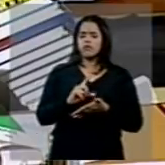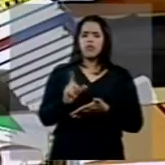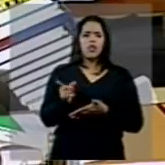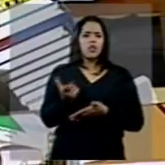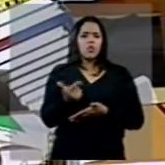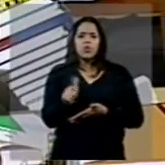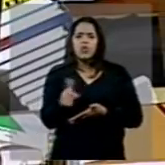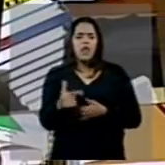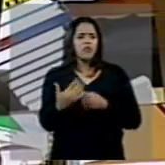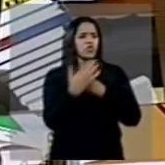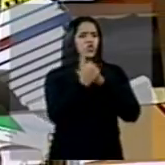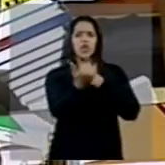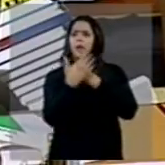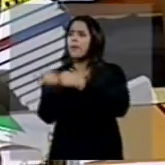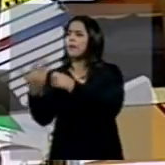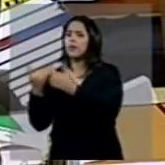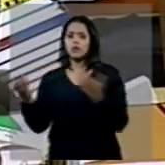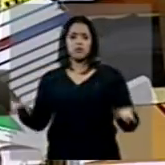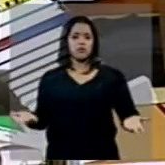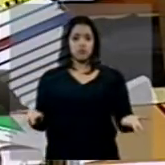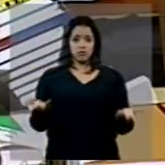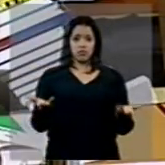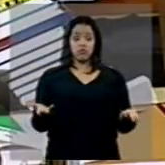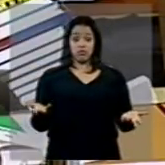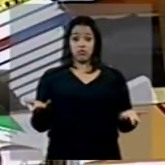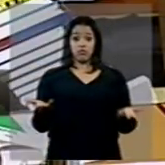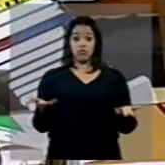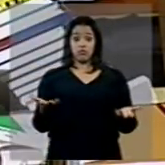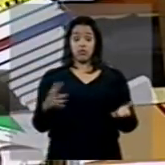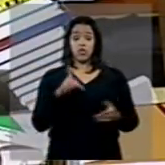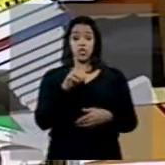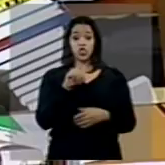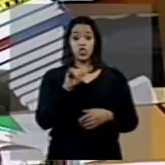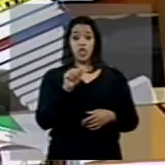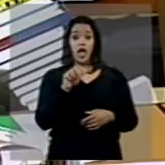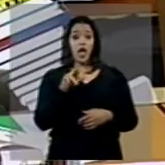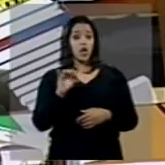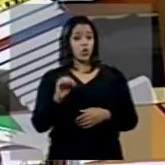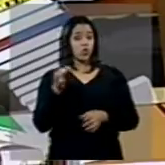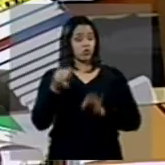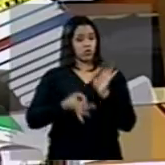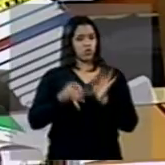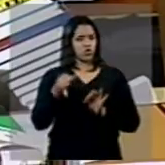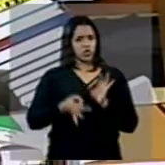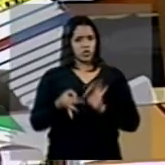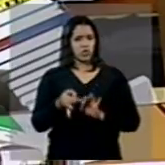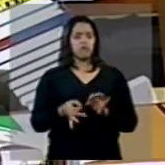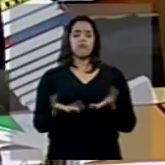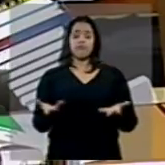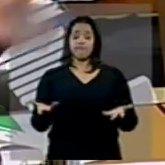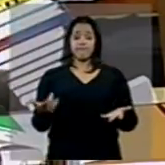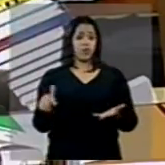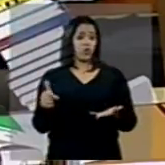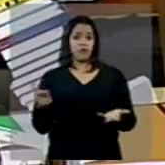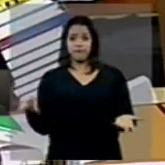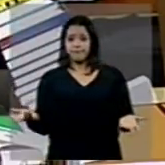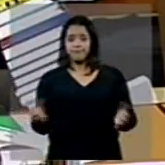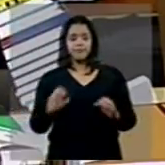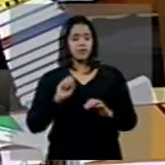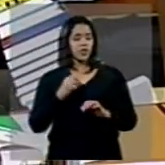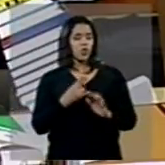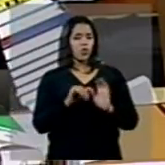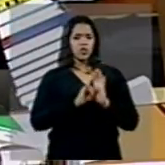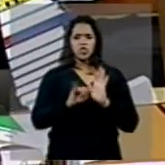uma intimação não ficta pelo Diário da Justiça e eletrônico, ou por edital,